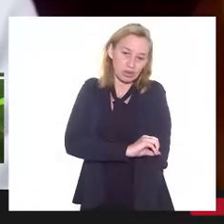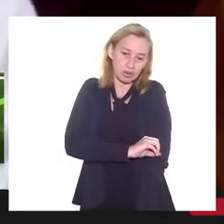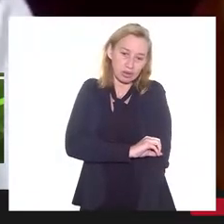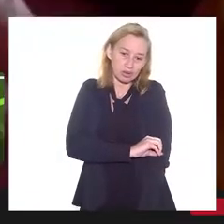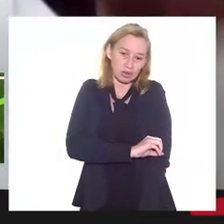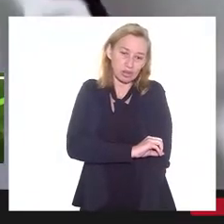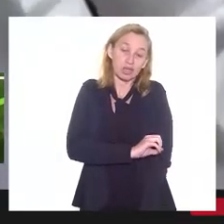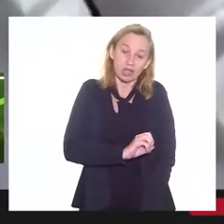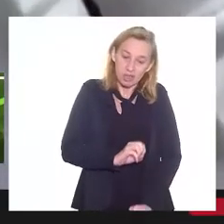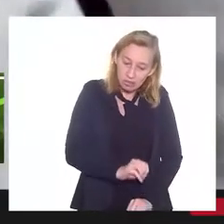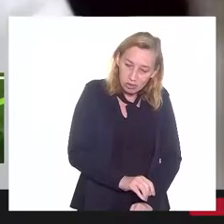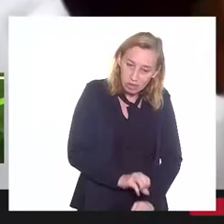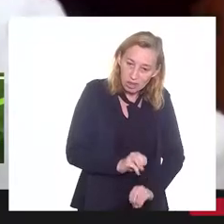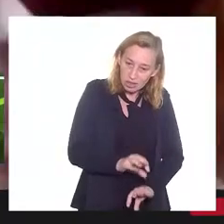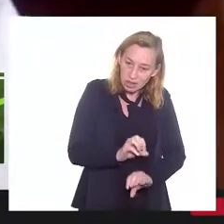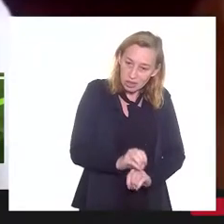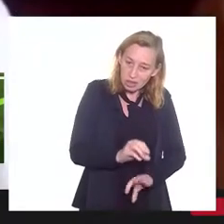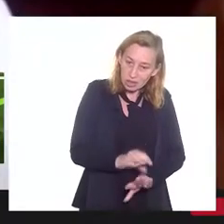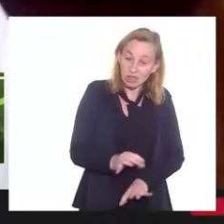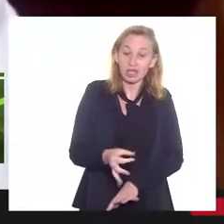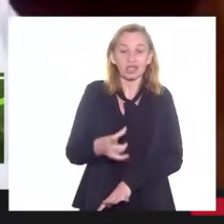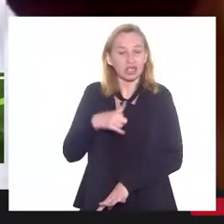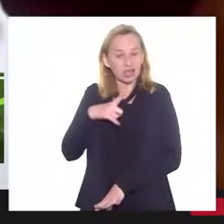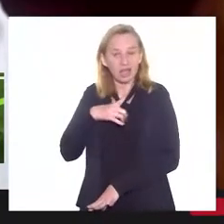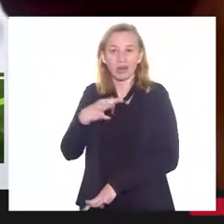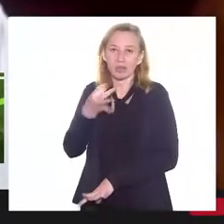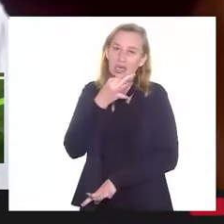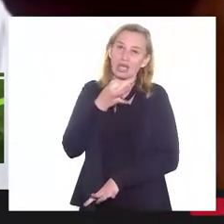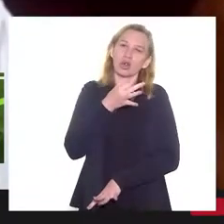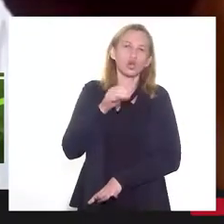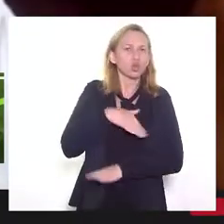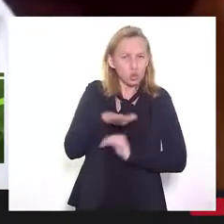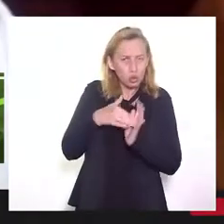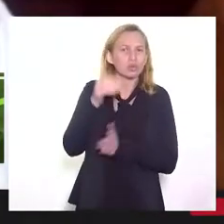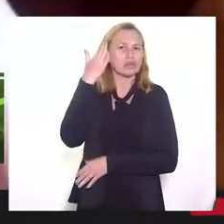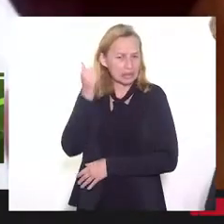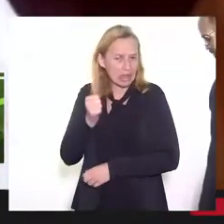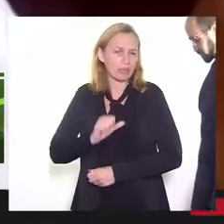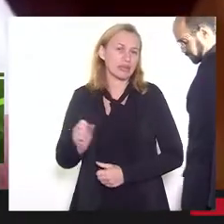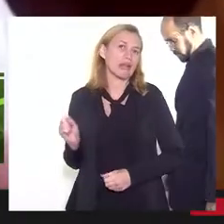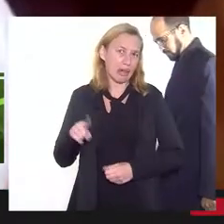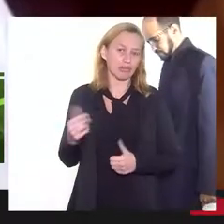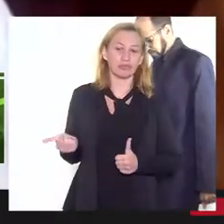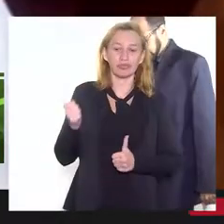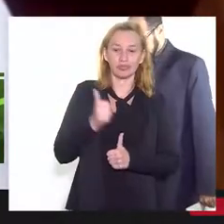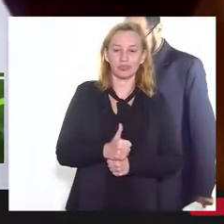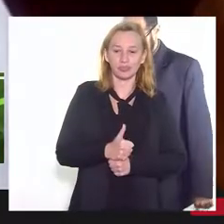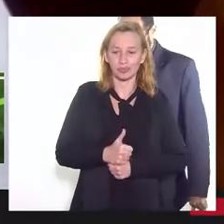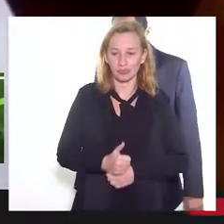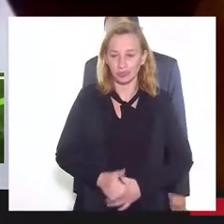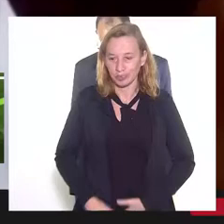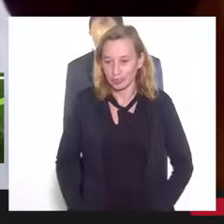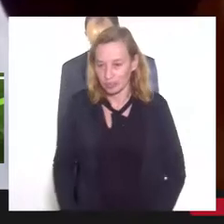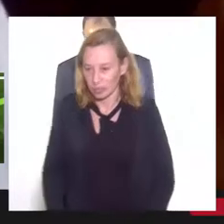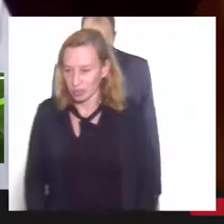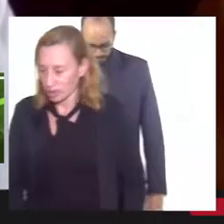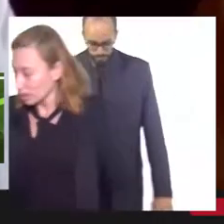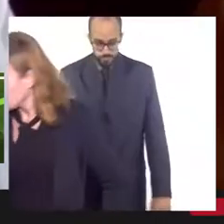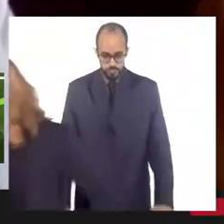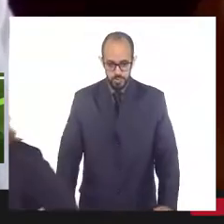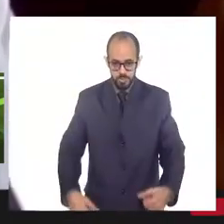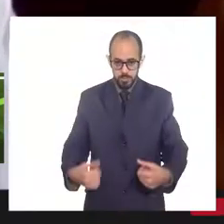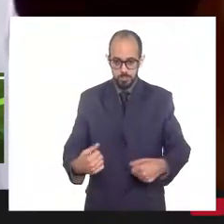fundamental que se faz a opinião segundo sabe disso né então é preciso que o Estado